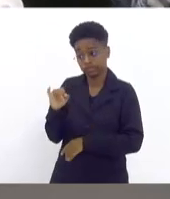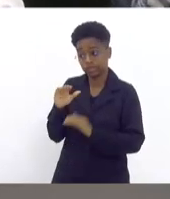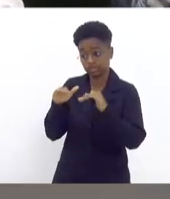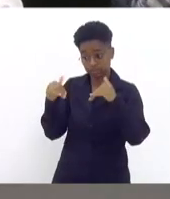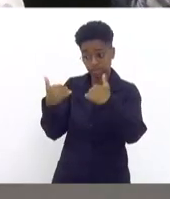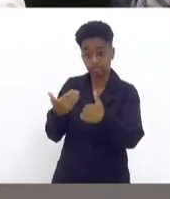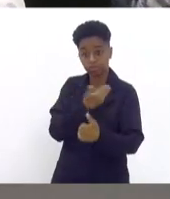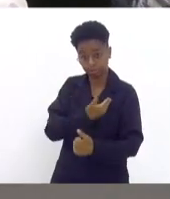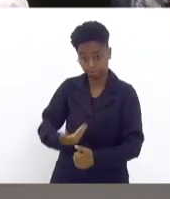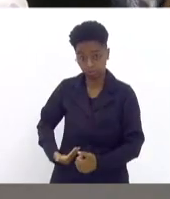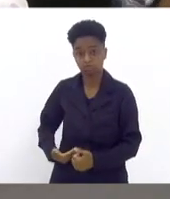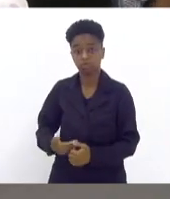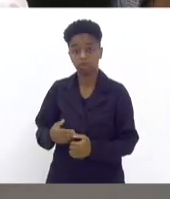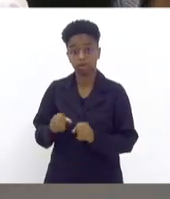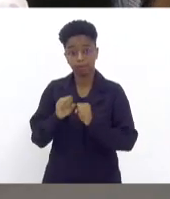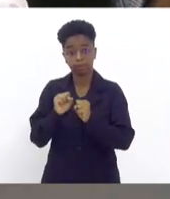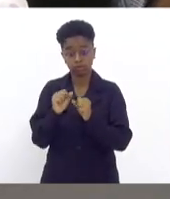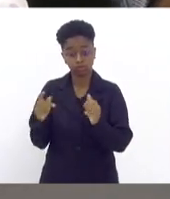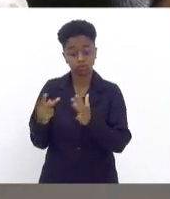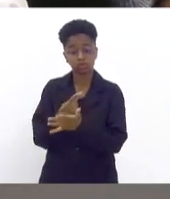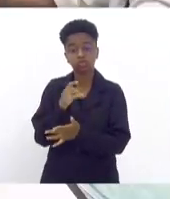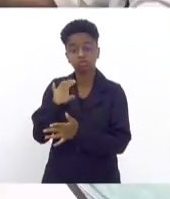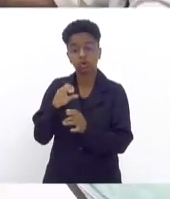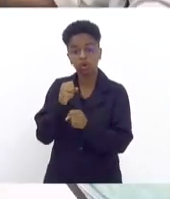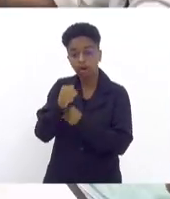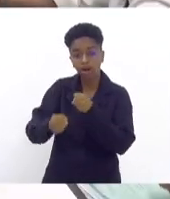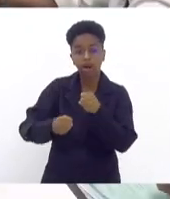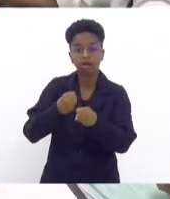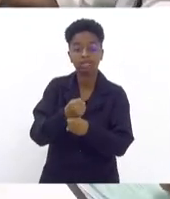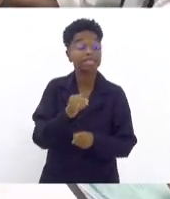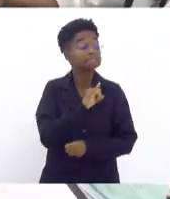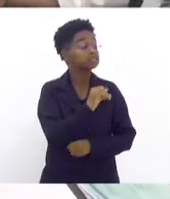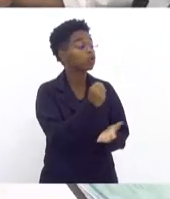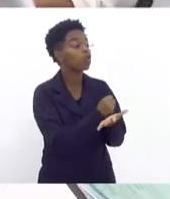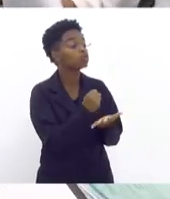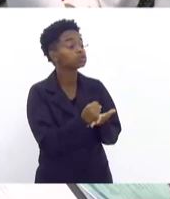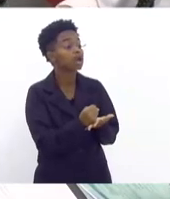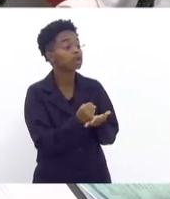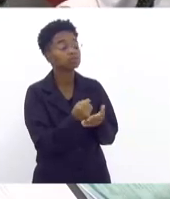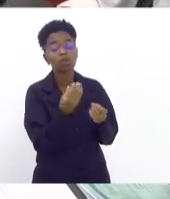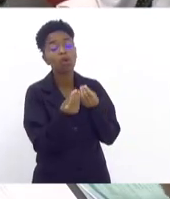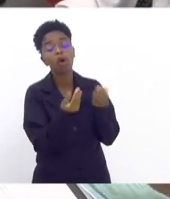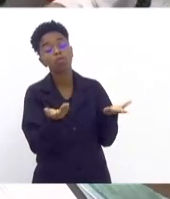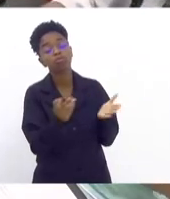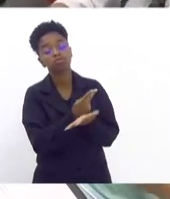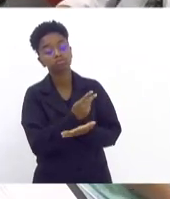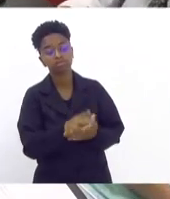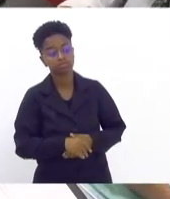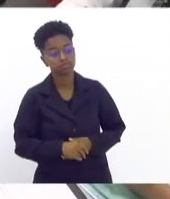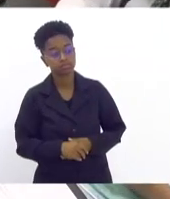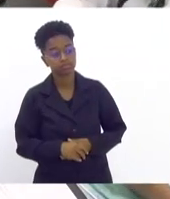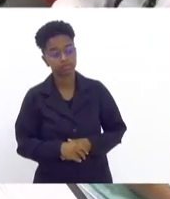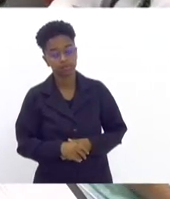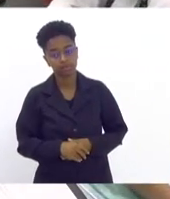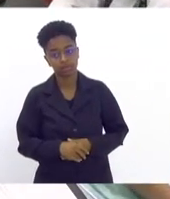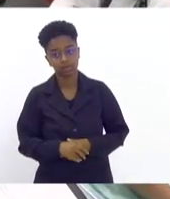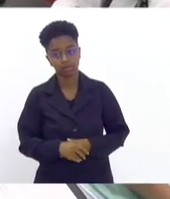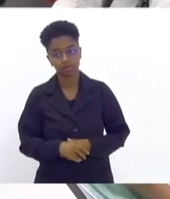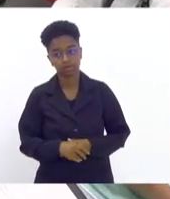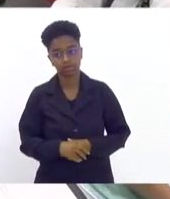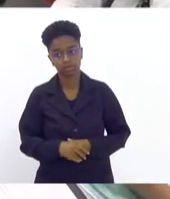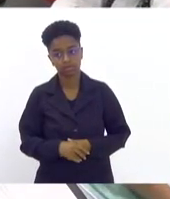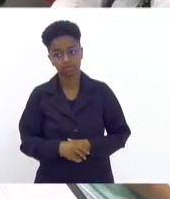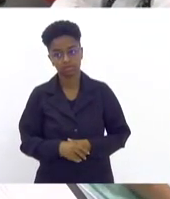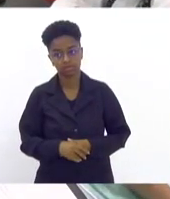no exercício seguinte. Eu tenho com uma... base e, no 211... E no caso de contratos de concessões que sejam Vai